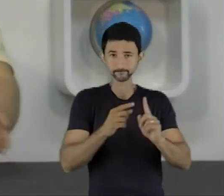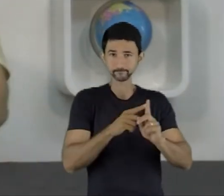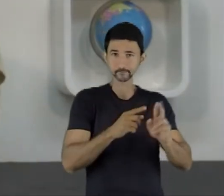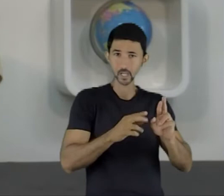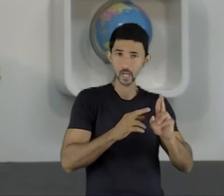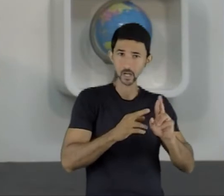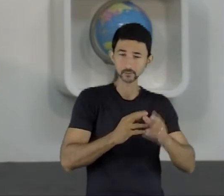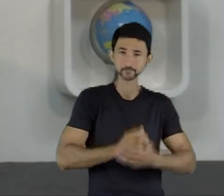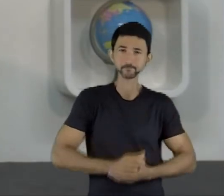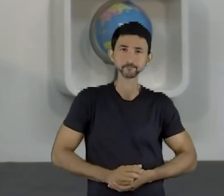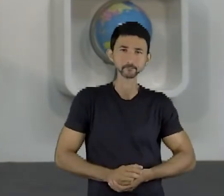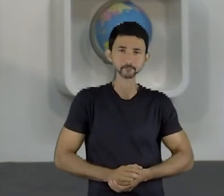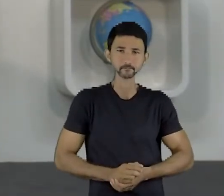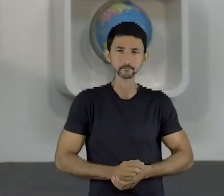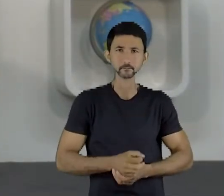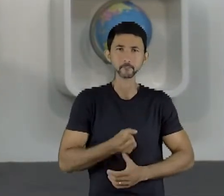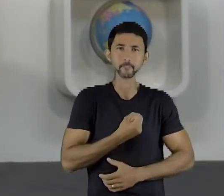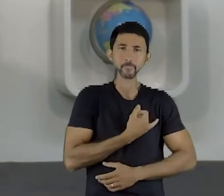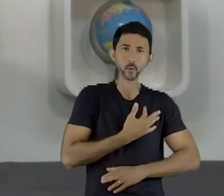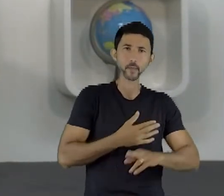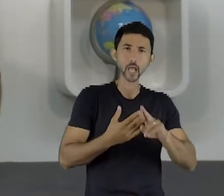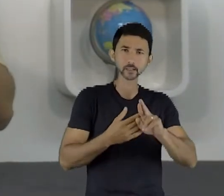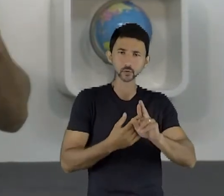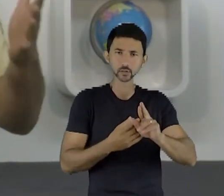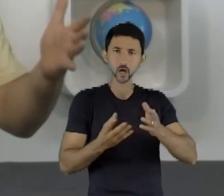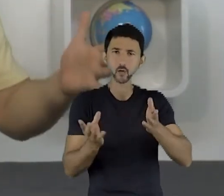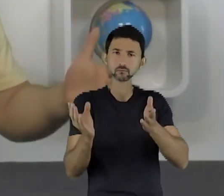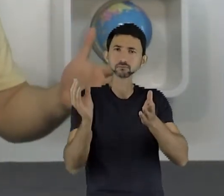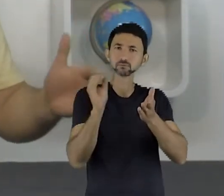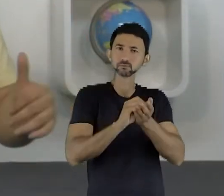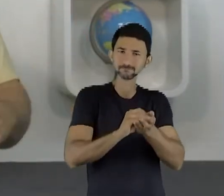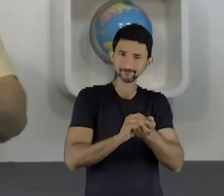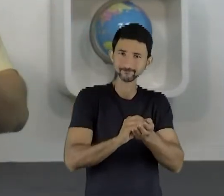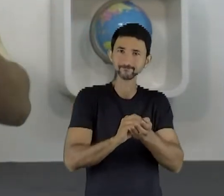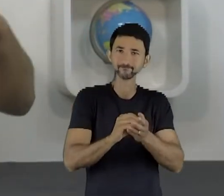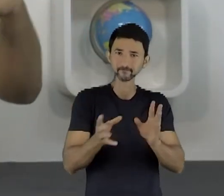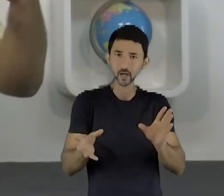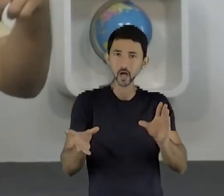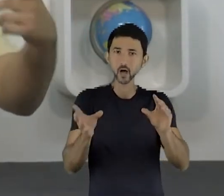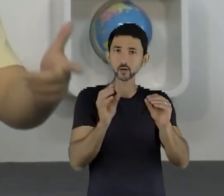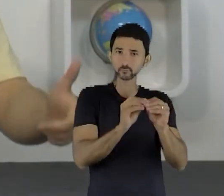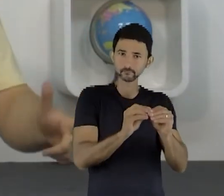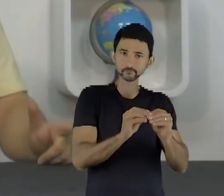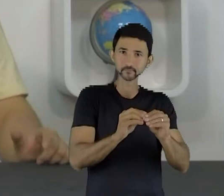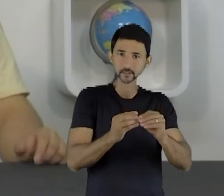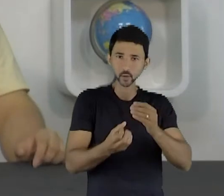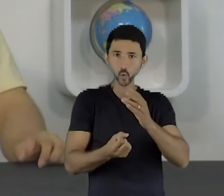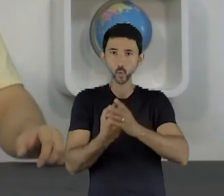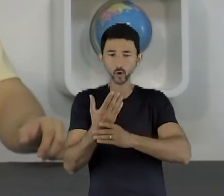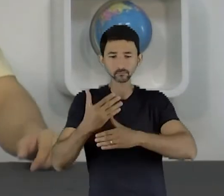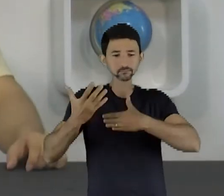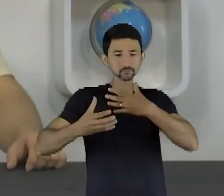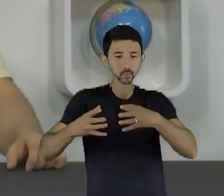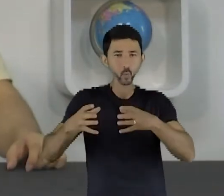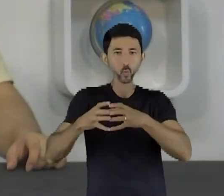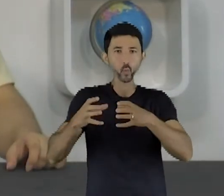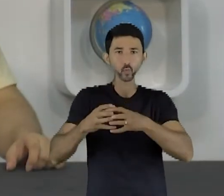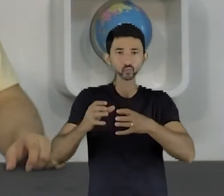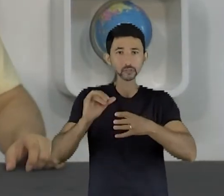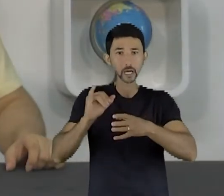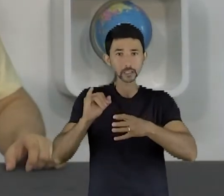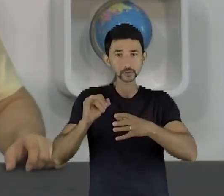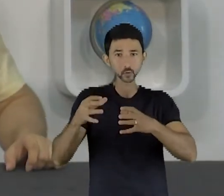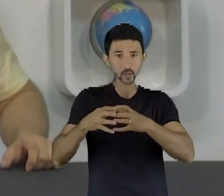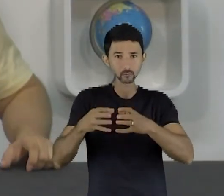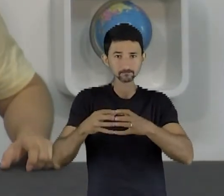Então, os irracionais, eles fazem um complemento para que a gente possa formar posteriormente o conjunto dos